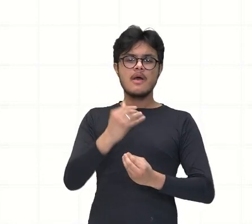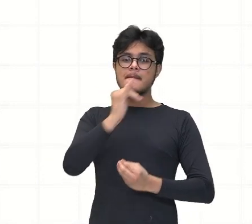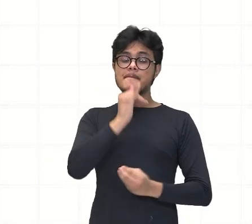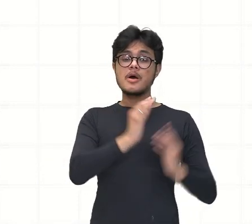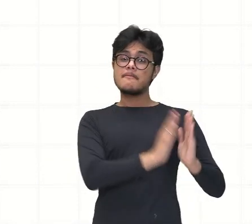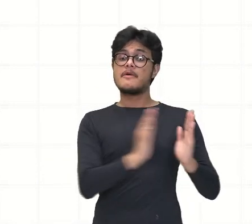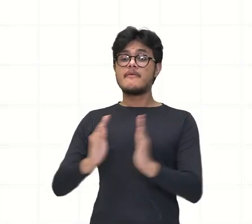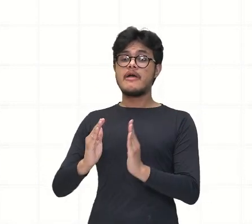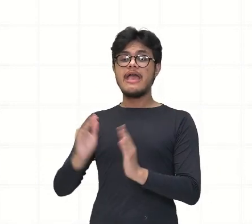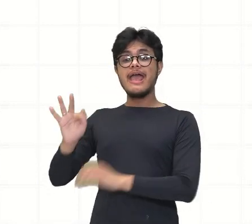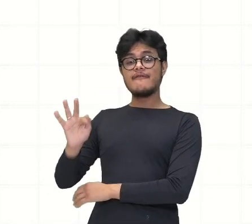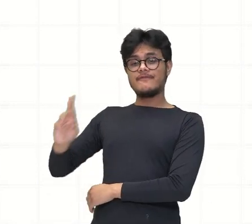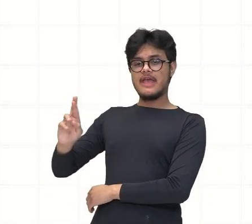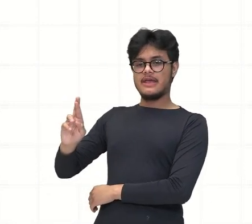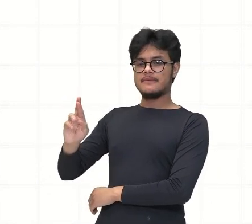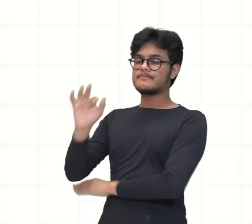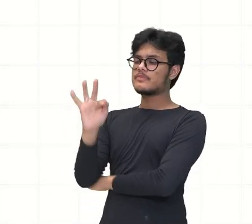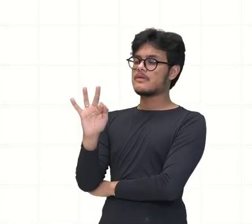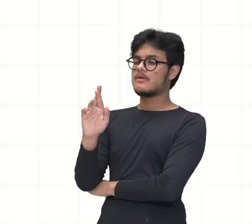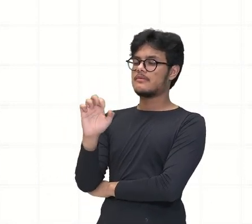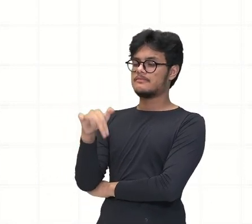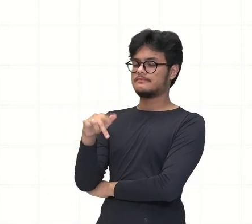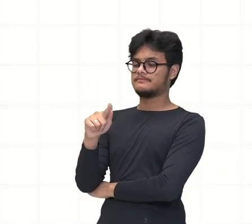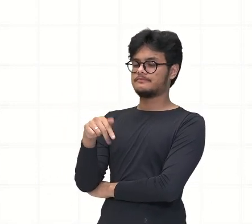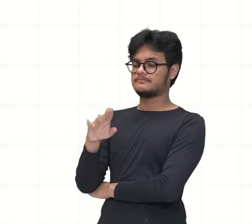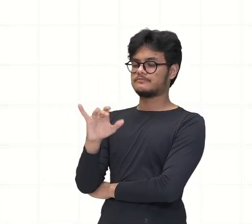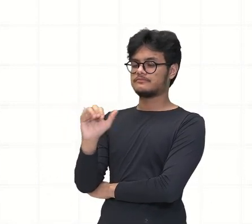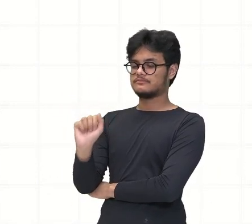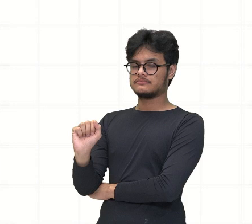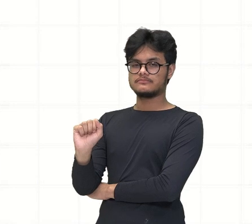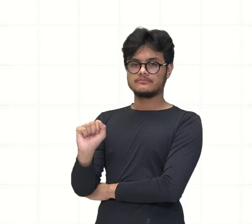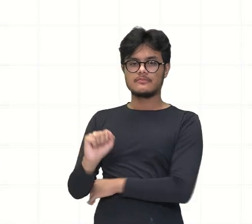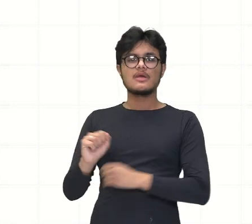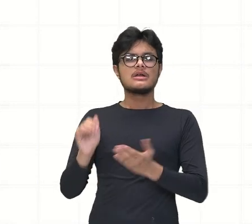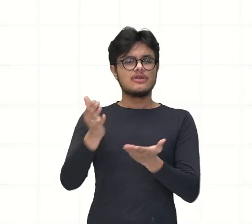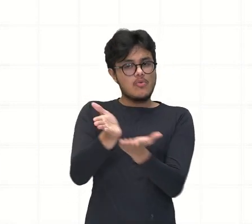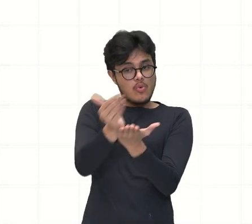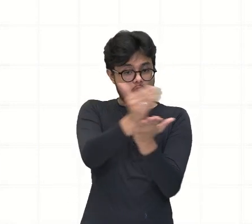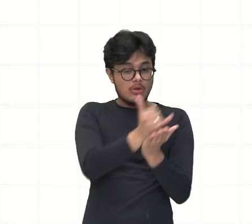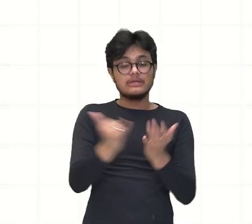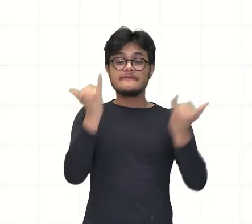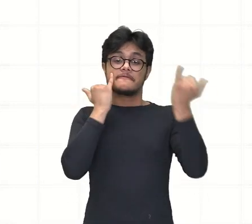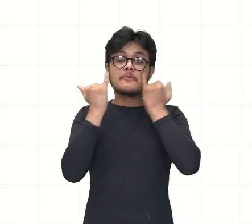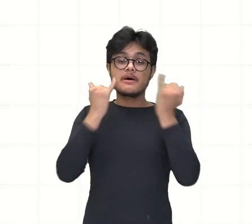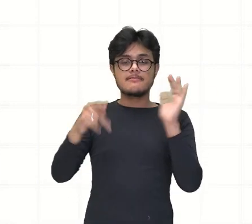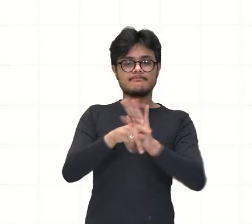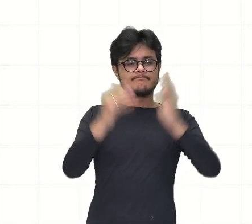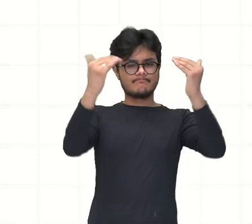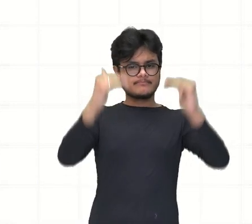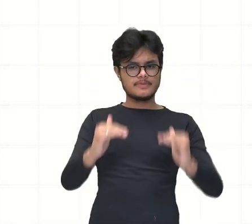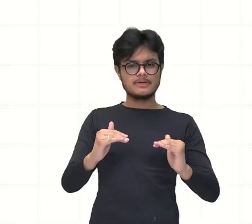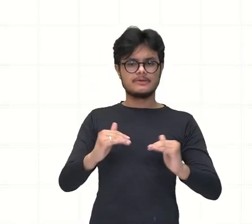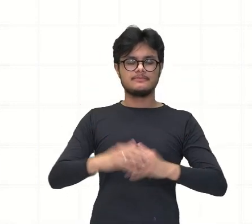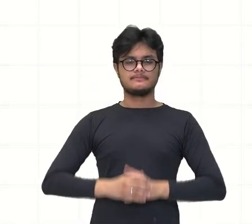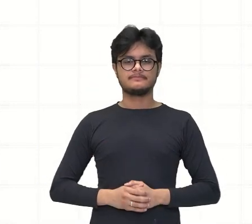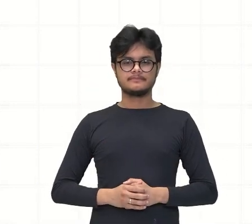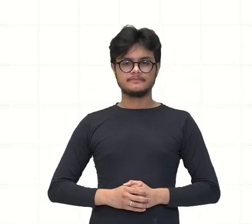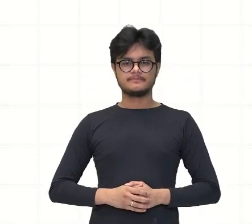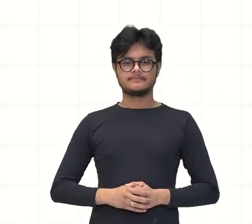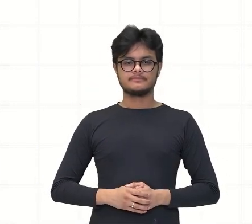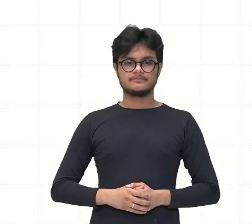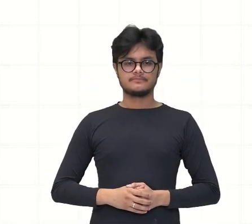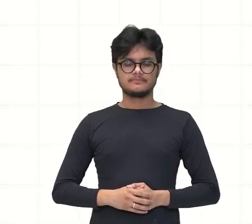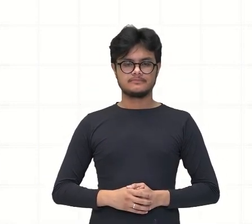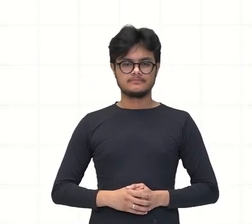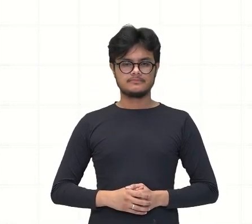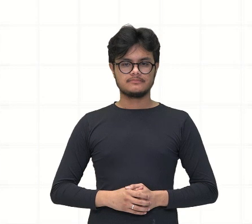frequência eu vou trabalhar. Então, selecione os dados que você deseja representar no gráfico de coluna. Para este exemplo, usaremos os valores da